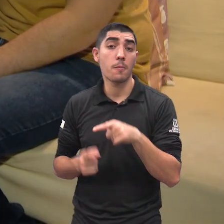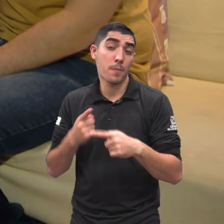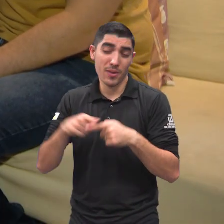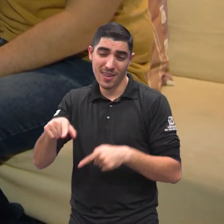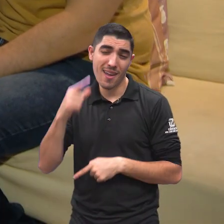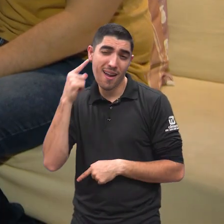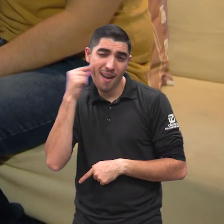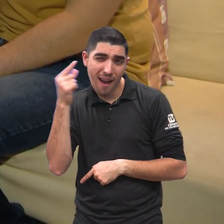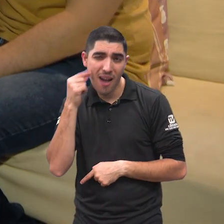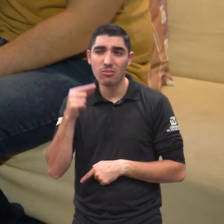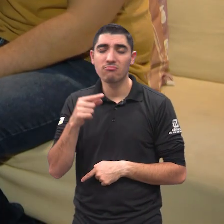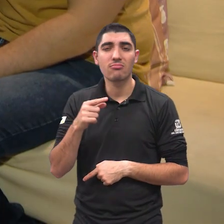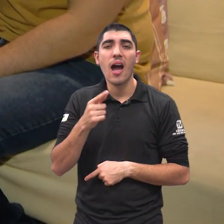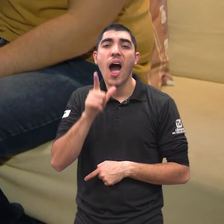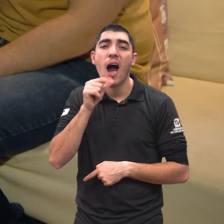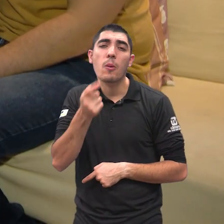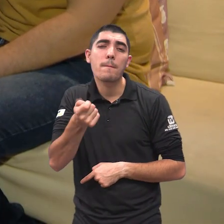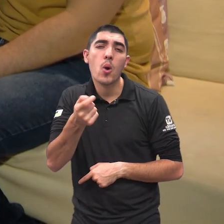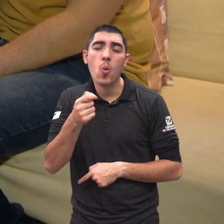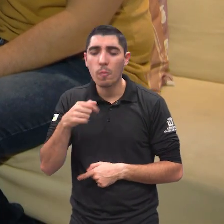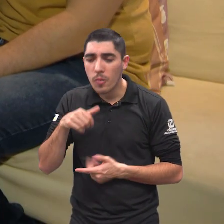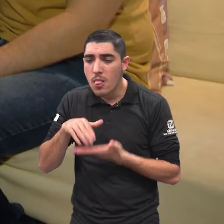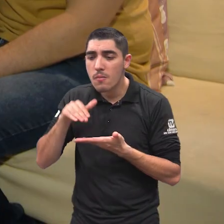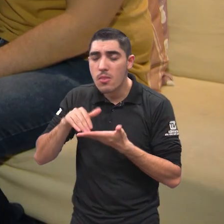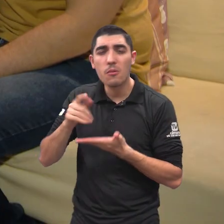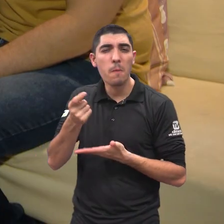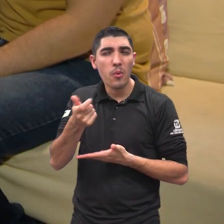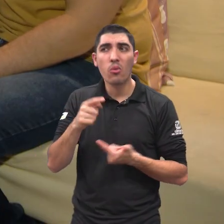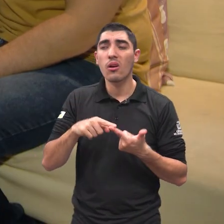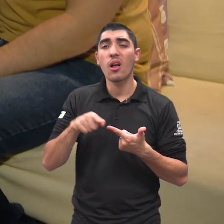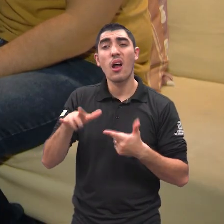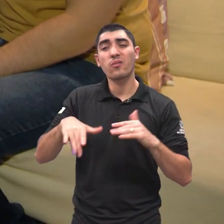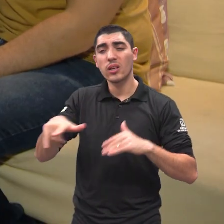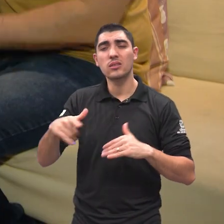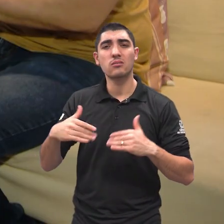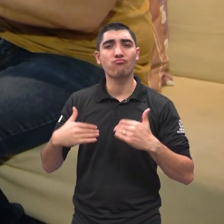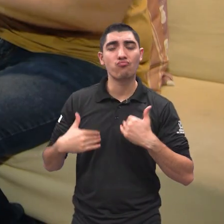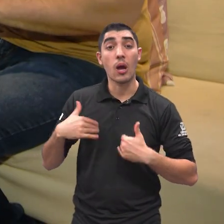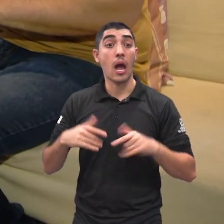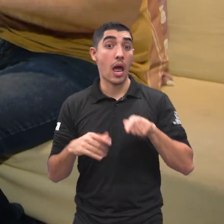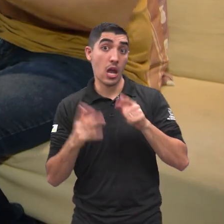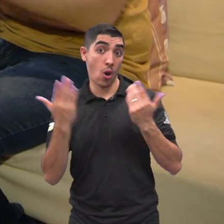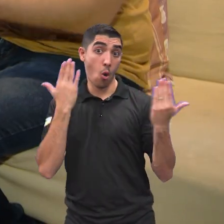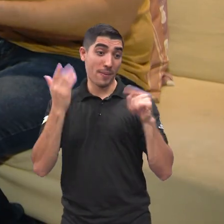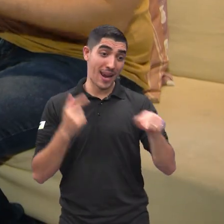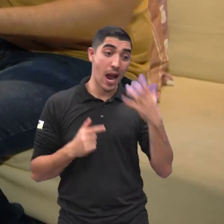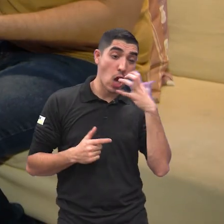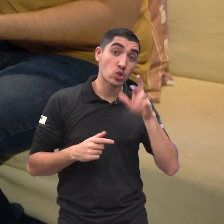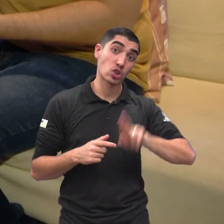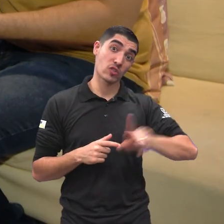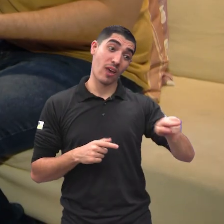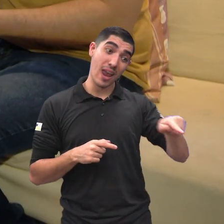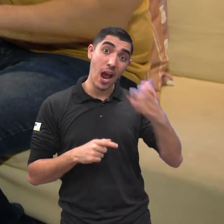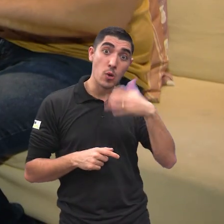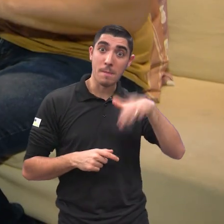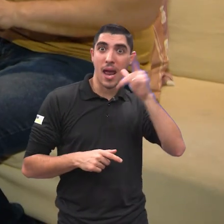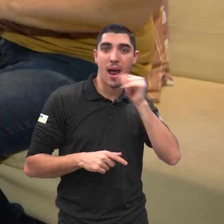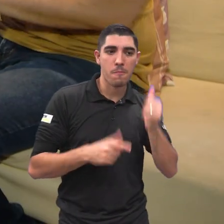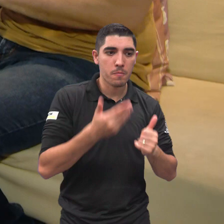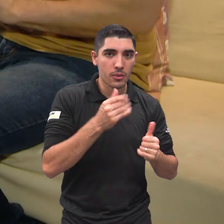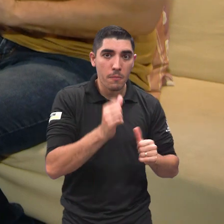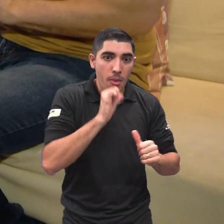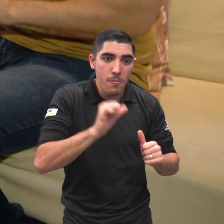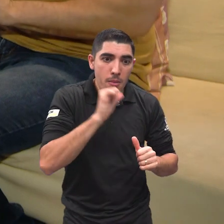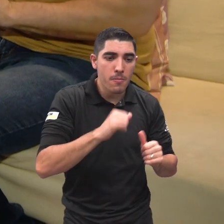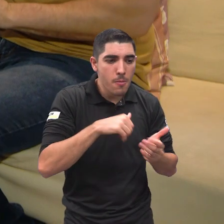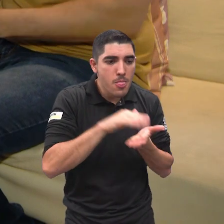conta que gato tem aquela dificuldade de beber água, nem sempre está bem hidratado, né? Diferente de um cachorro que se hidrata com mais frequência, o gato